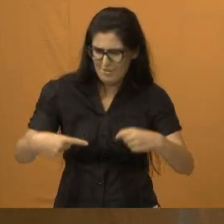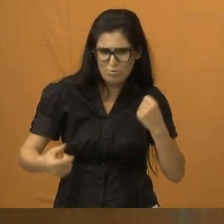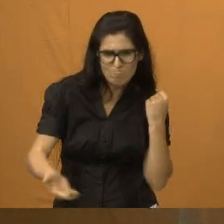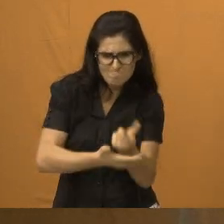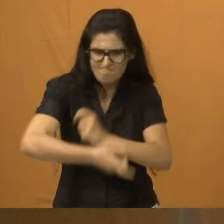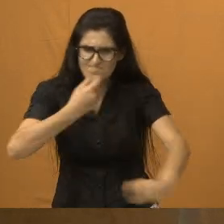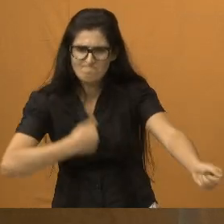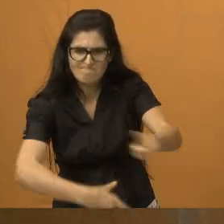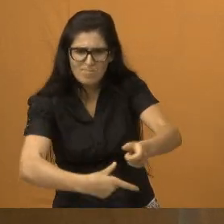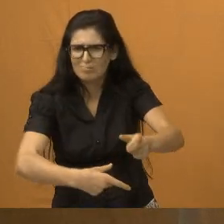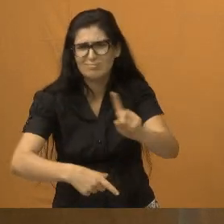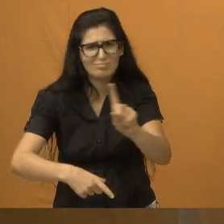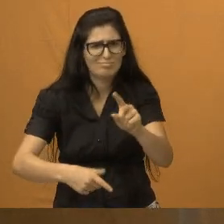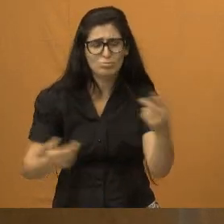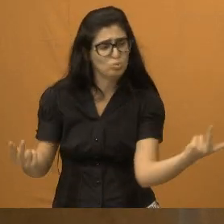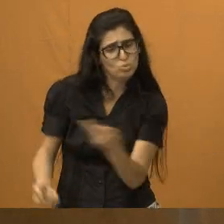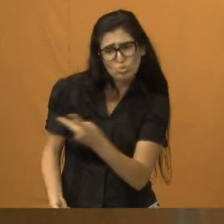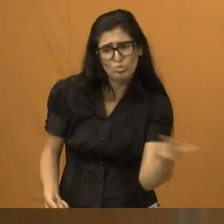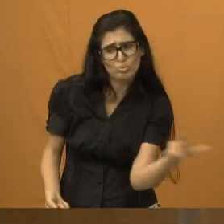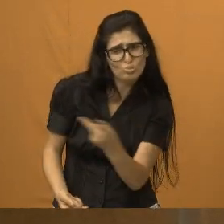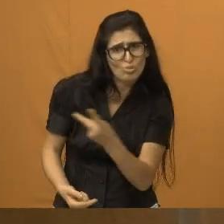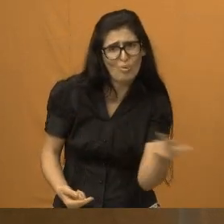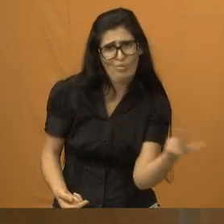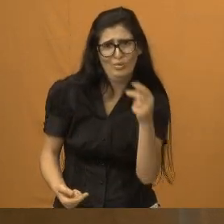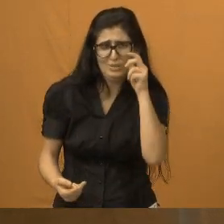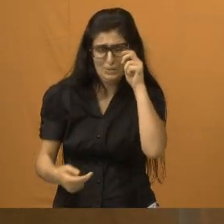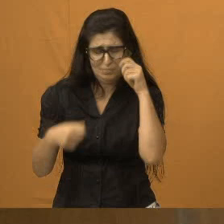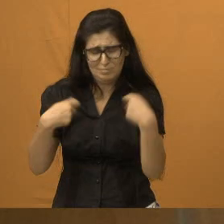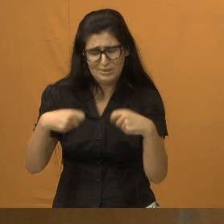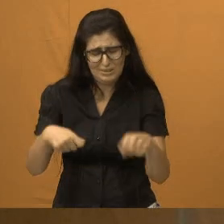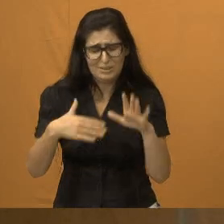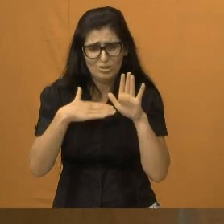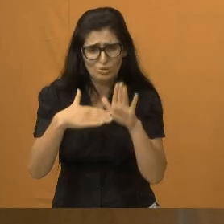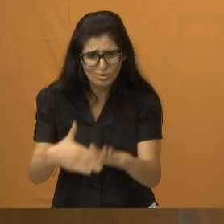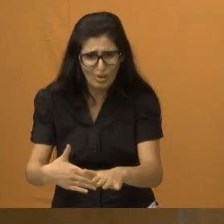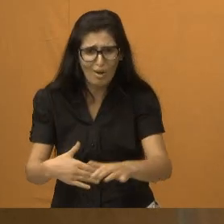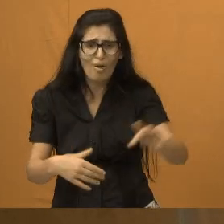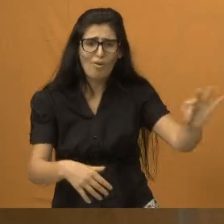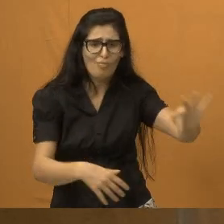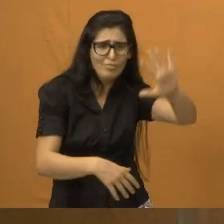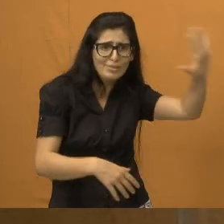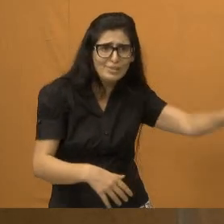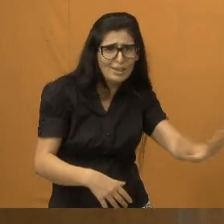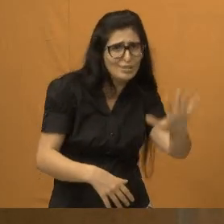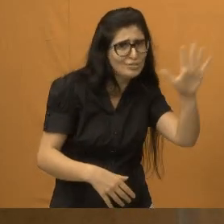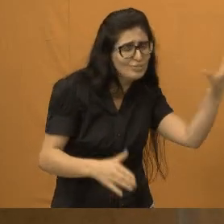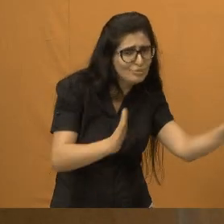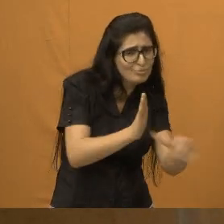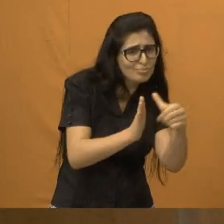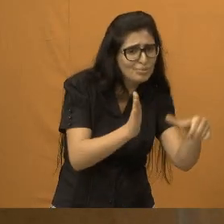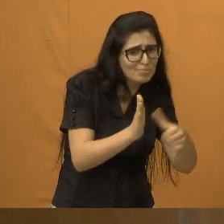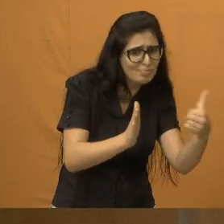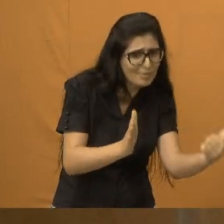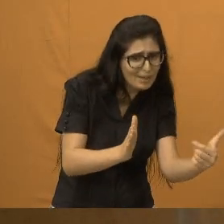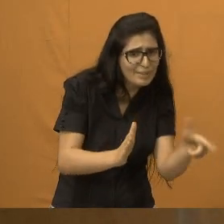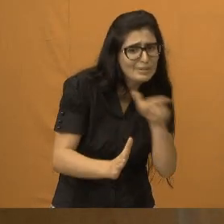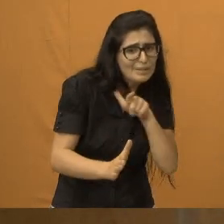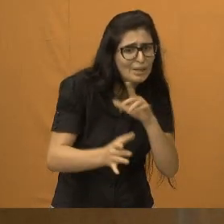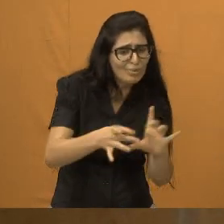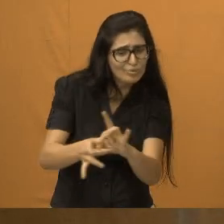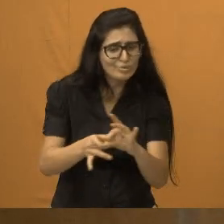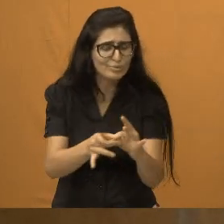acontece se tiver o empenhamento lá do ente federativo, primeiro, aí tem as